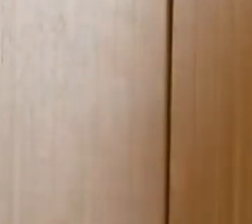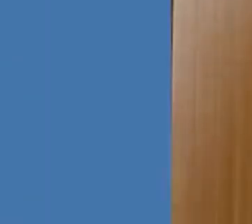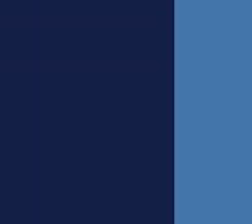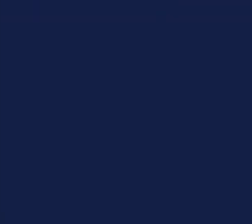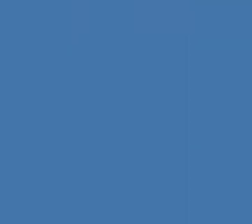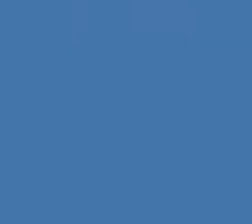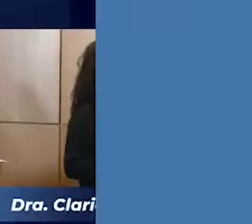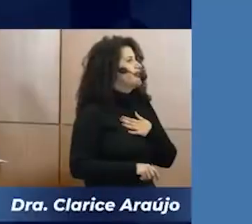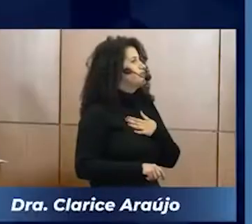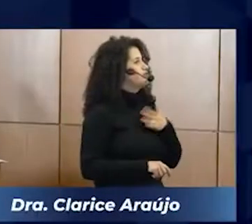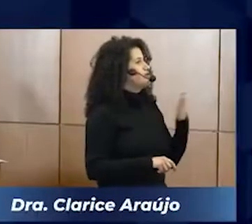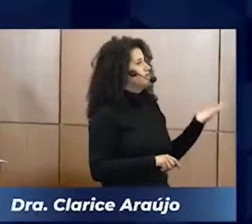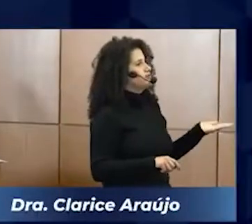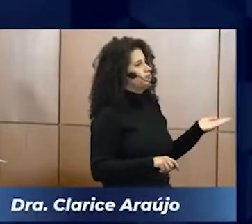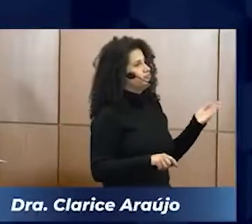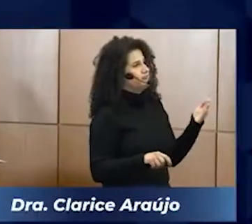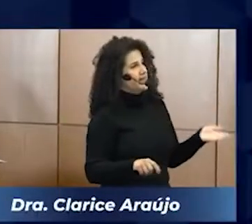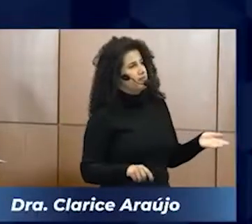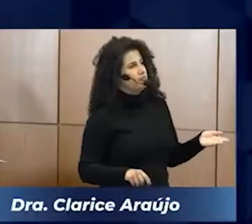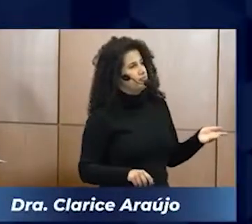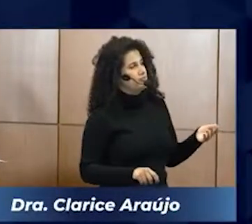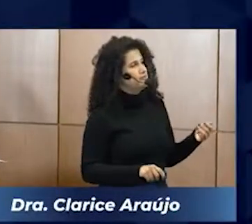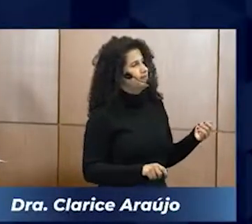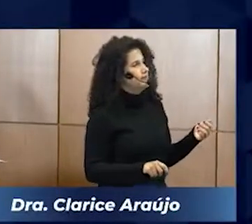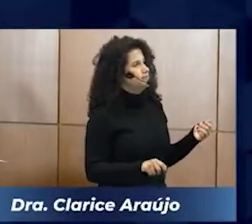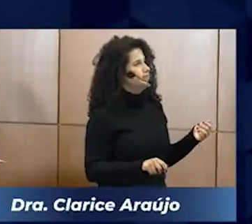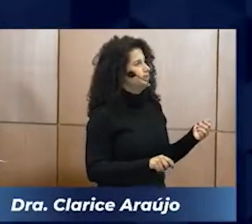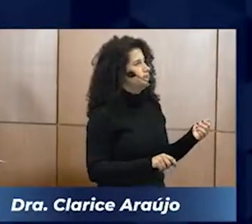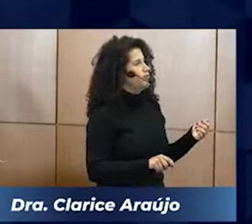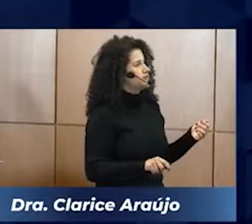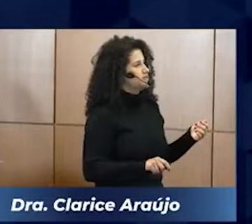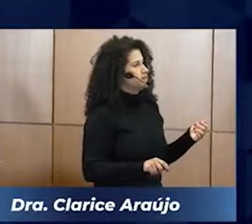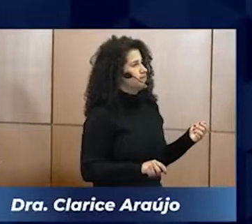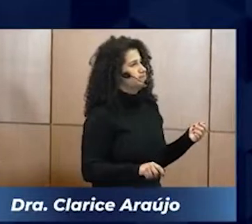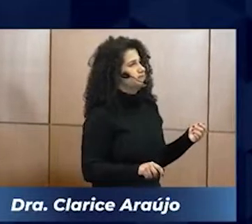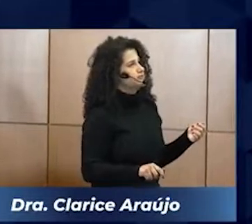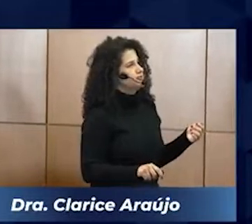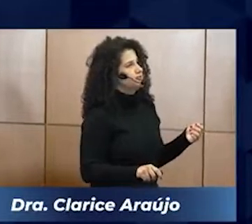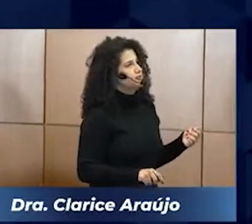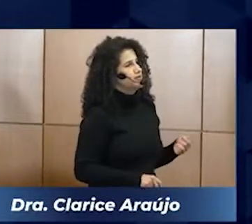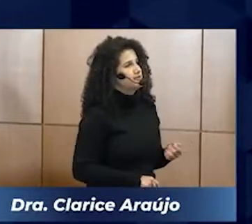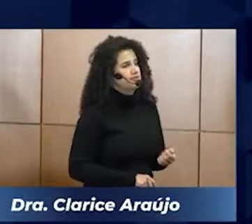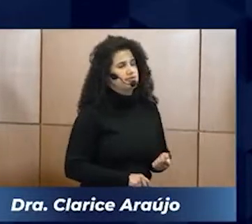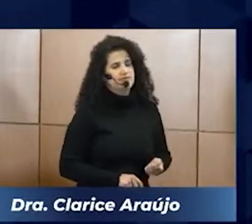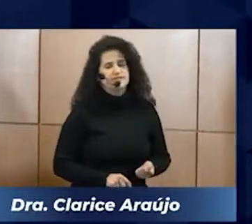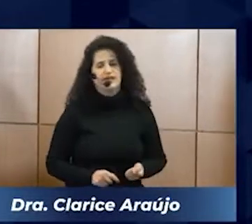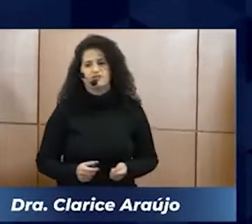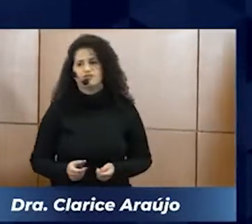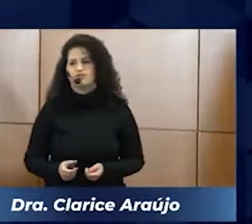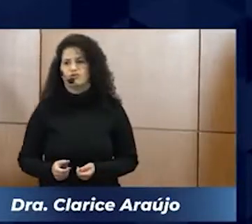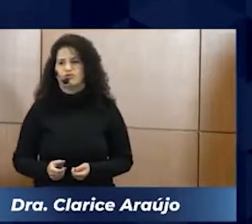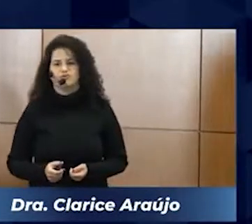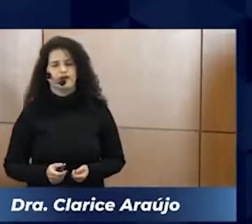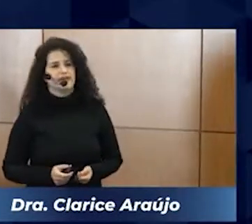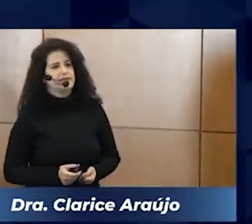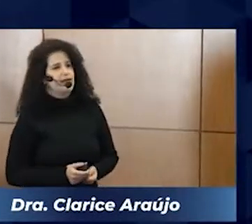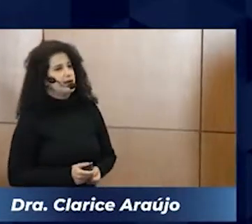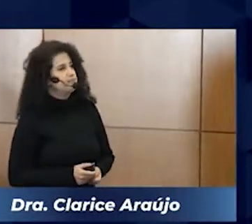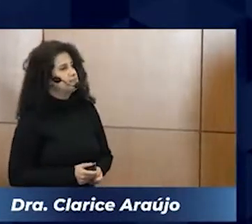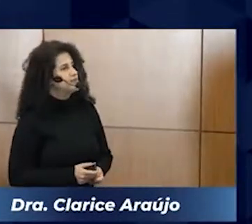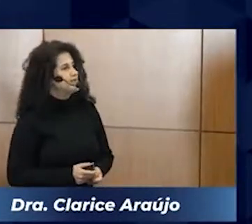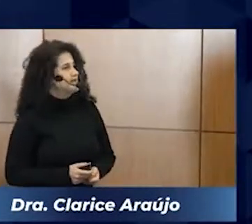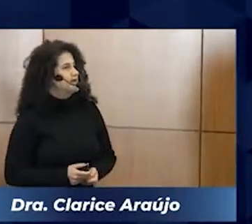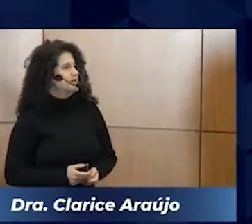né? Tive um tempo da minha pós-graduação, do meu doutorado na Universidade de Toronto, no